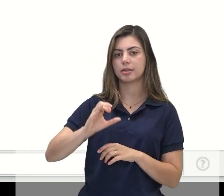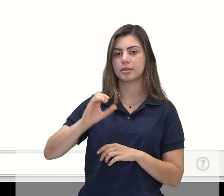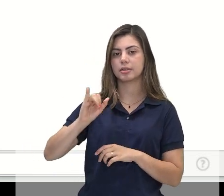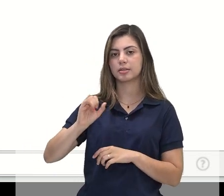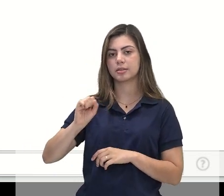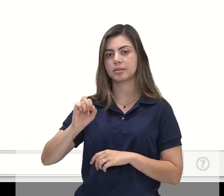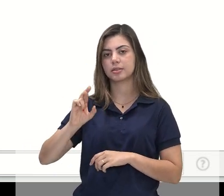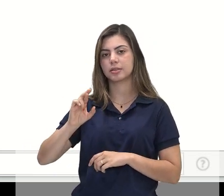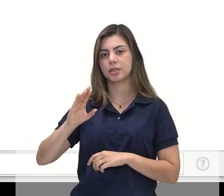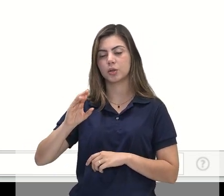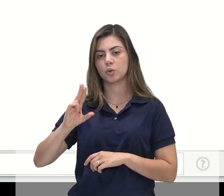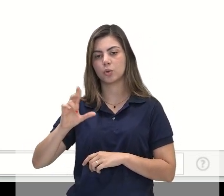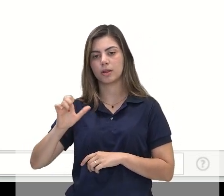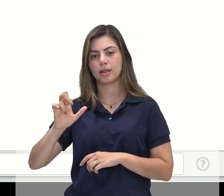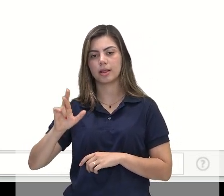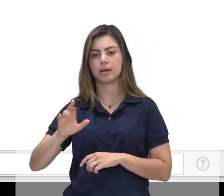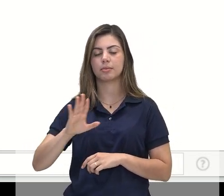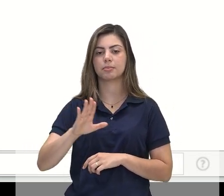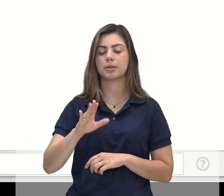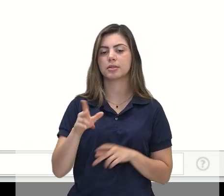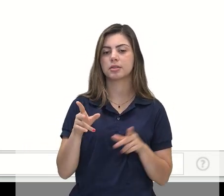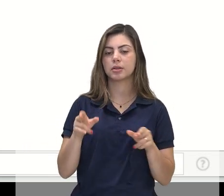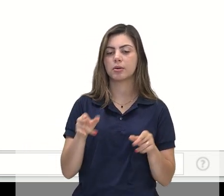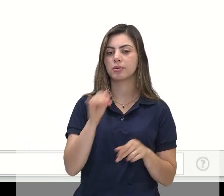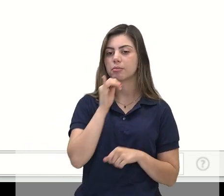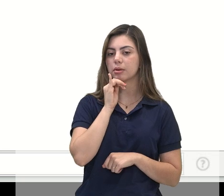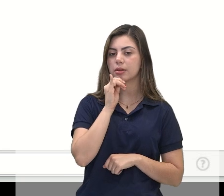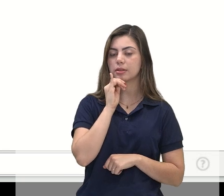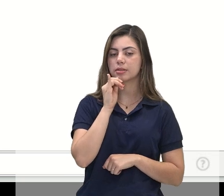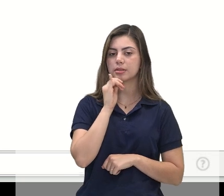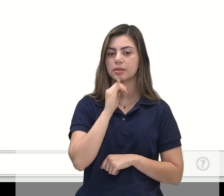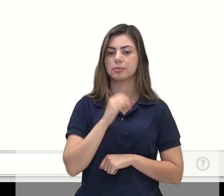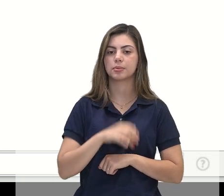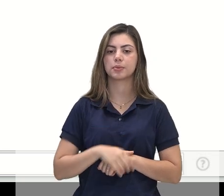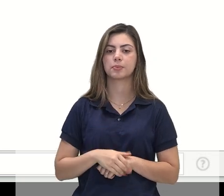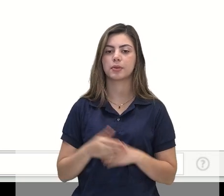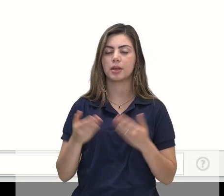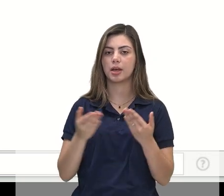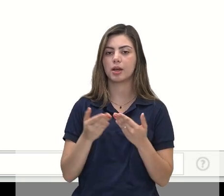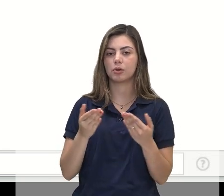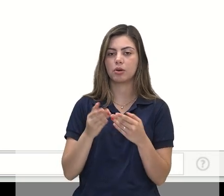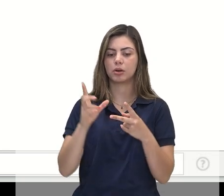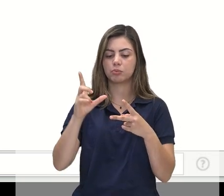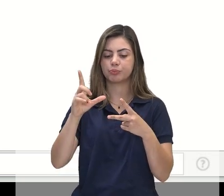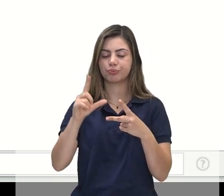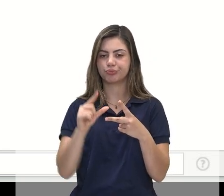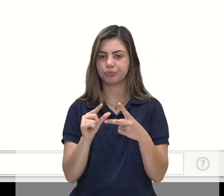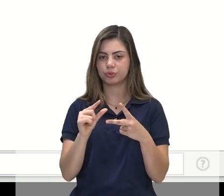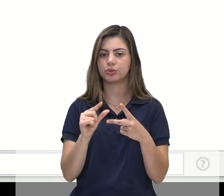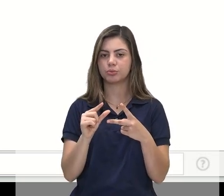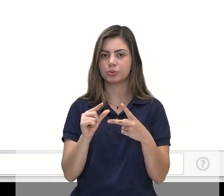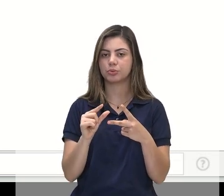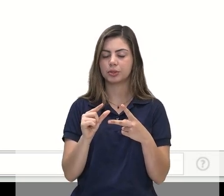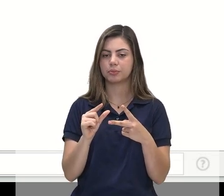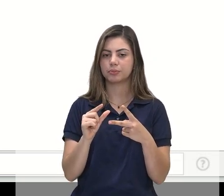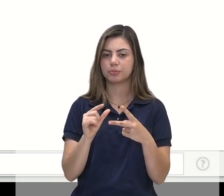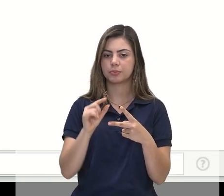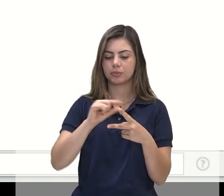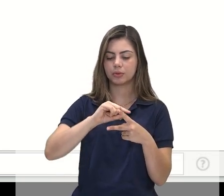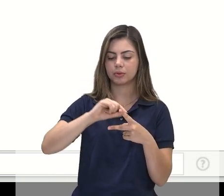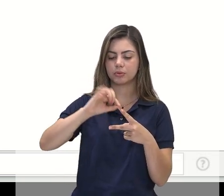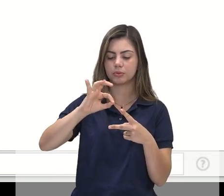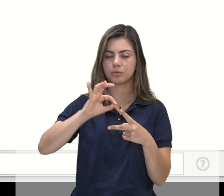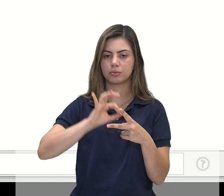se nós pegarmos aqui, ó, aqui nós podemos diminuir aqui o arco, né? Nós vamos ver aqui que vai diminuir